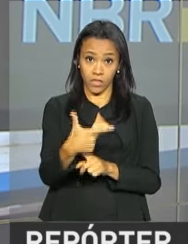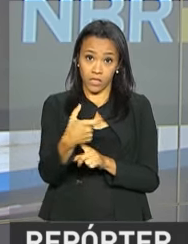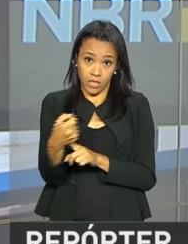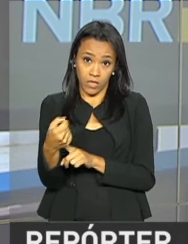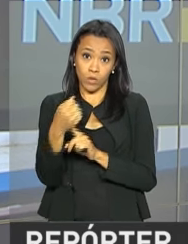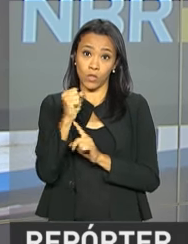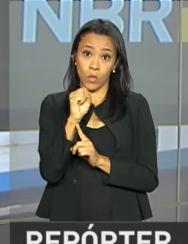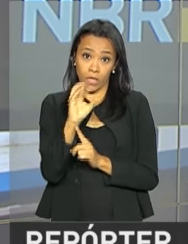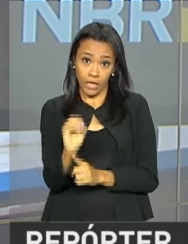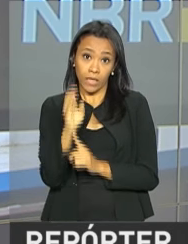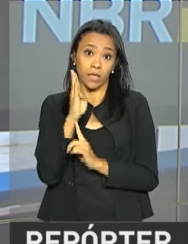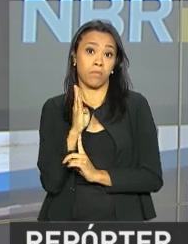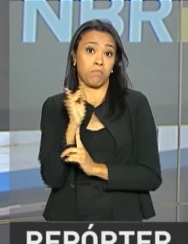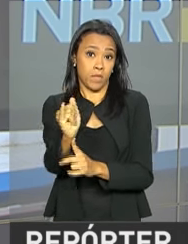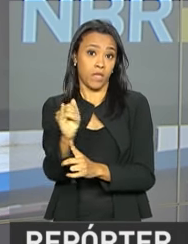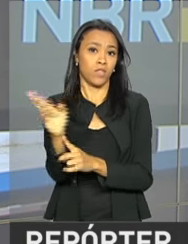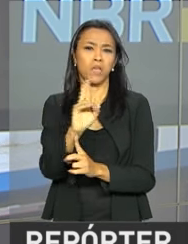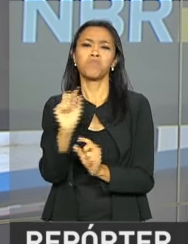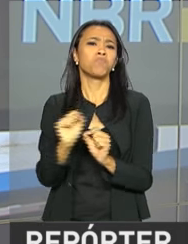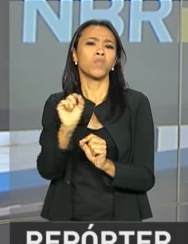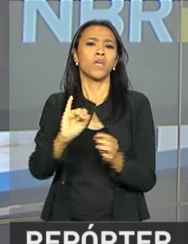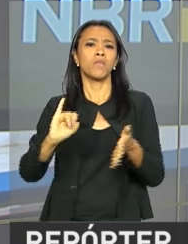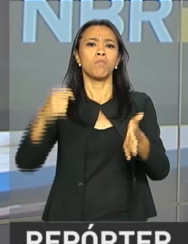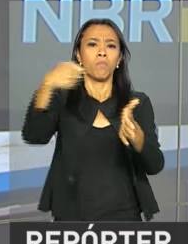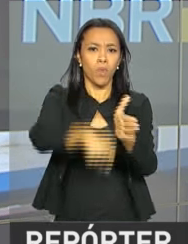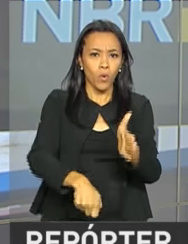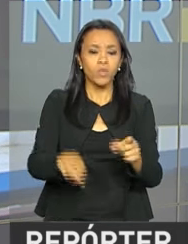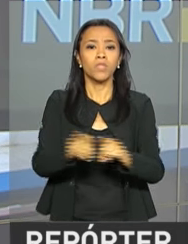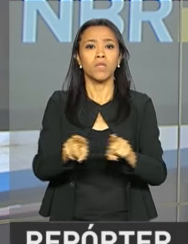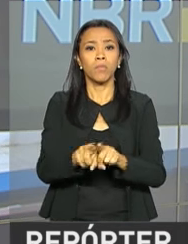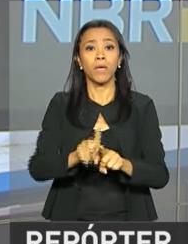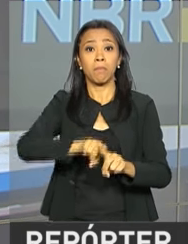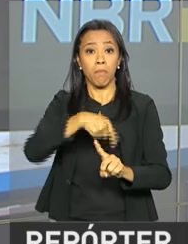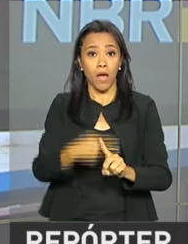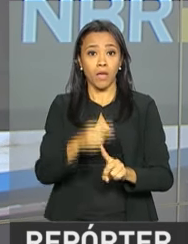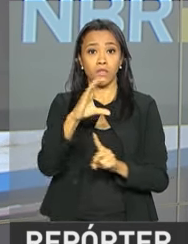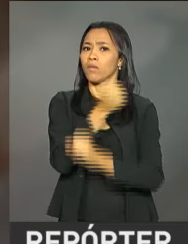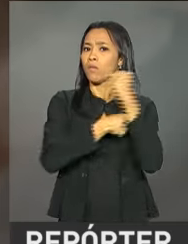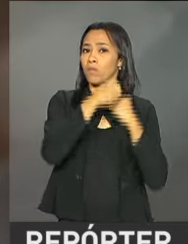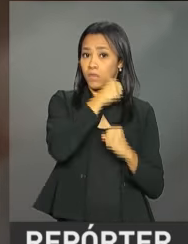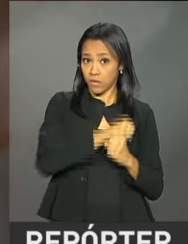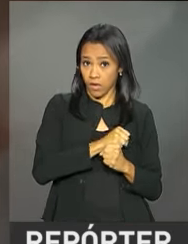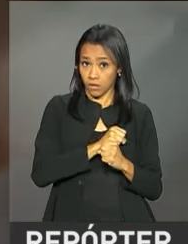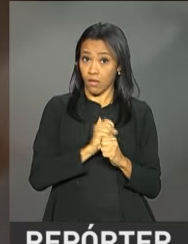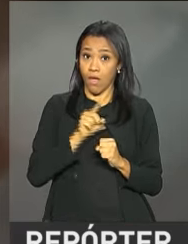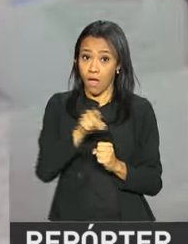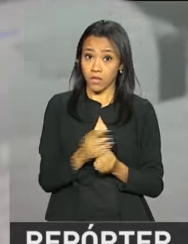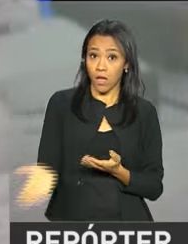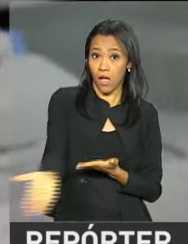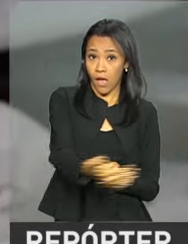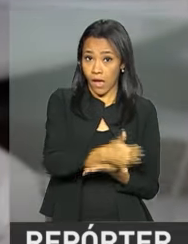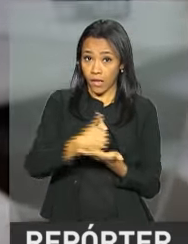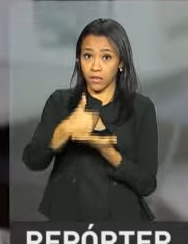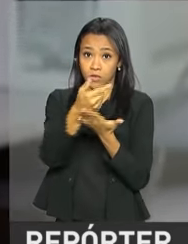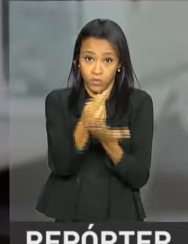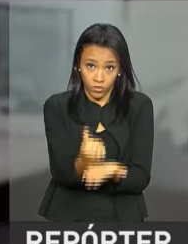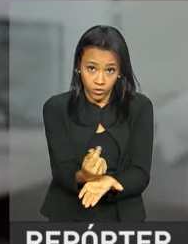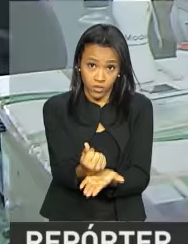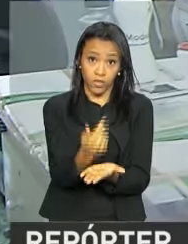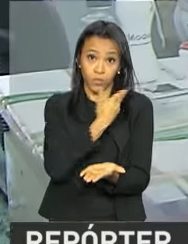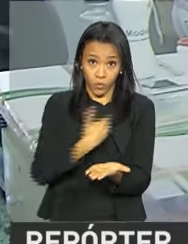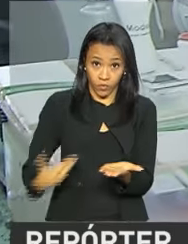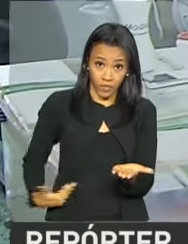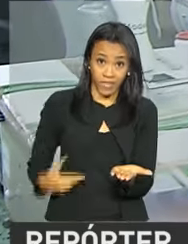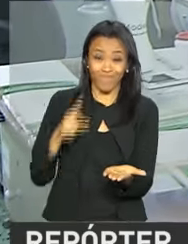bilhões deais em impostos e contribuições no ano passado. Essa arrecadação do governo reflete o